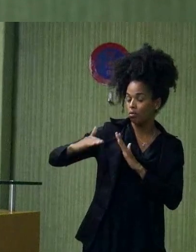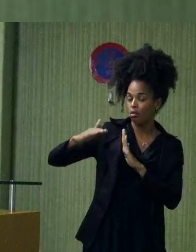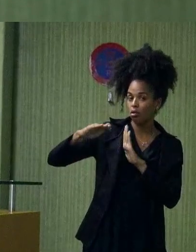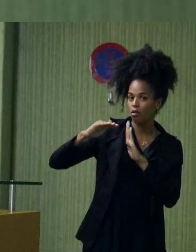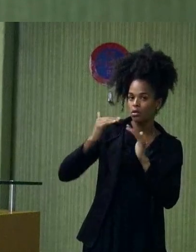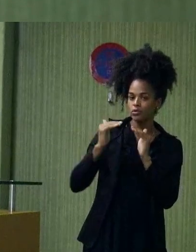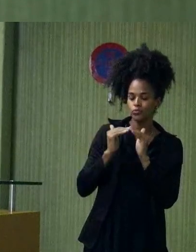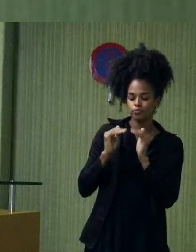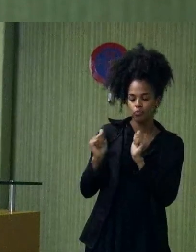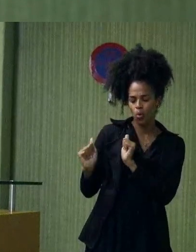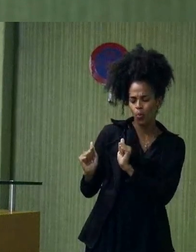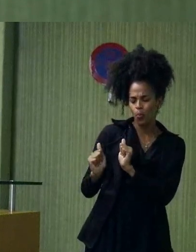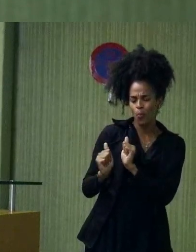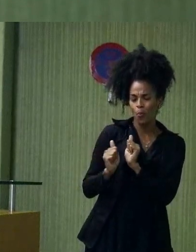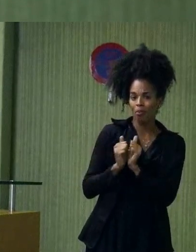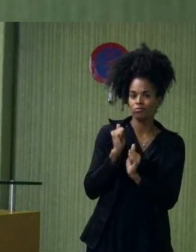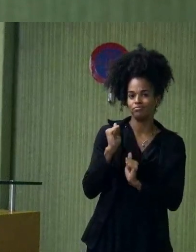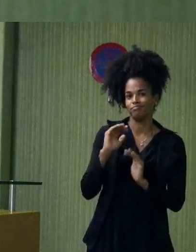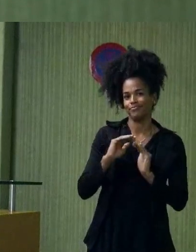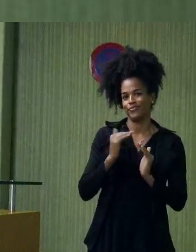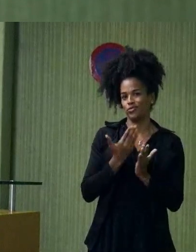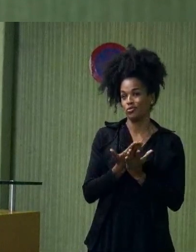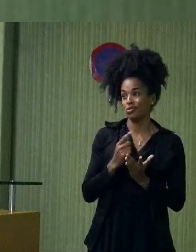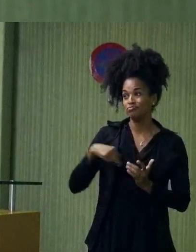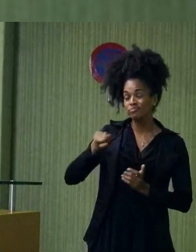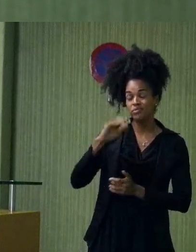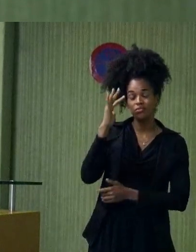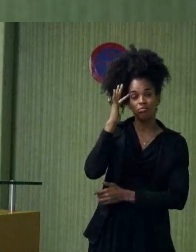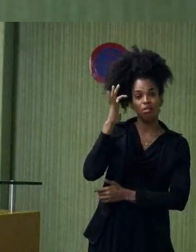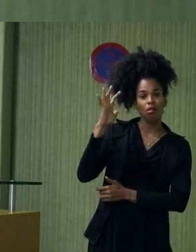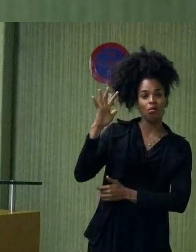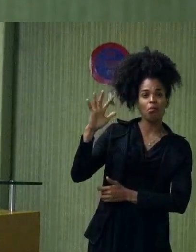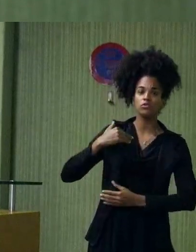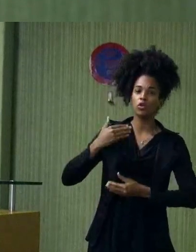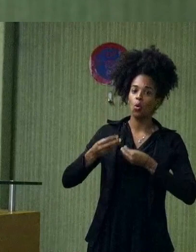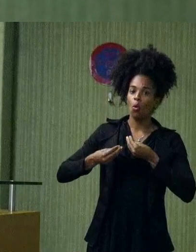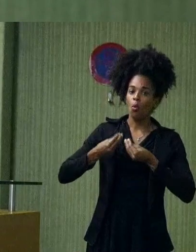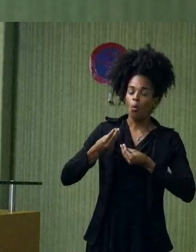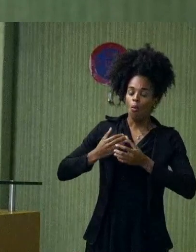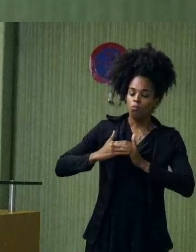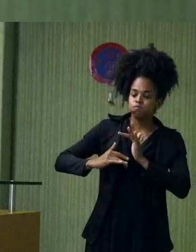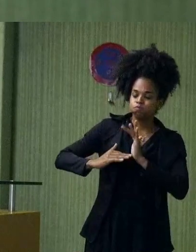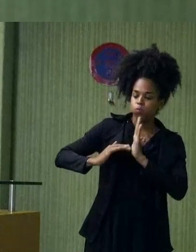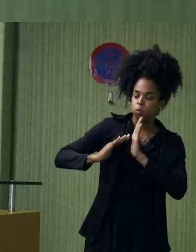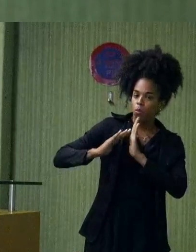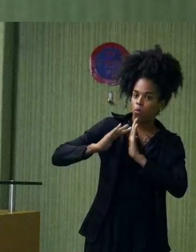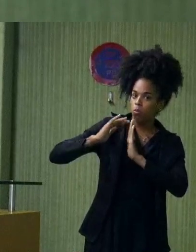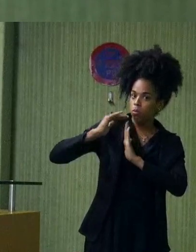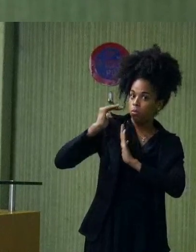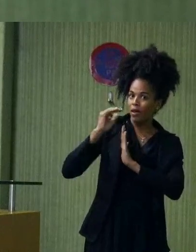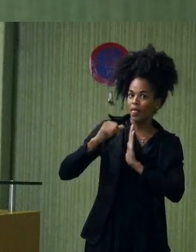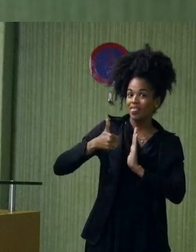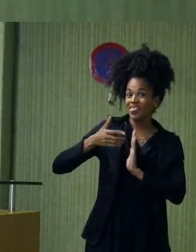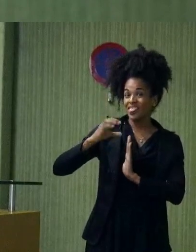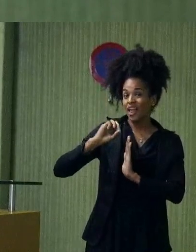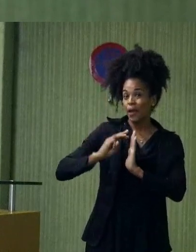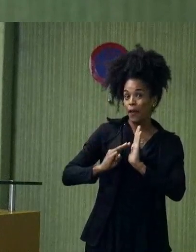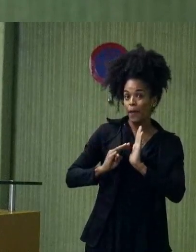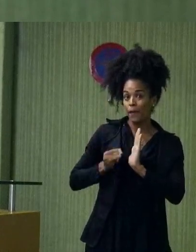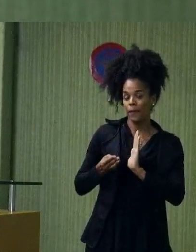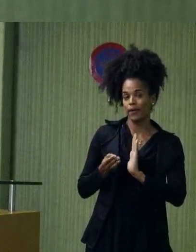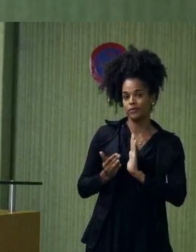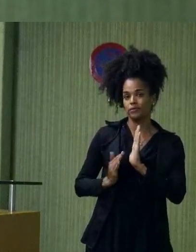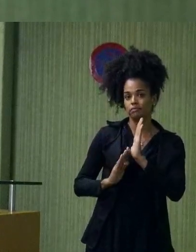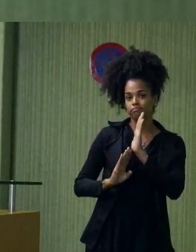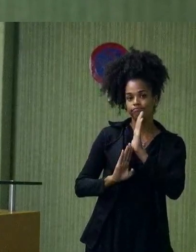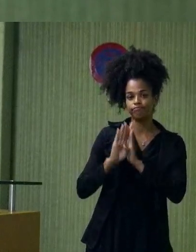imaginam assim como como aumenta mesmo volume assim às vezes 10 m 20 m então a Eu já fui